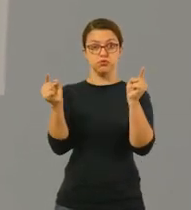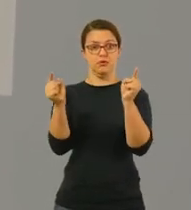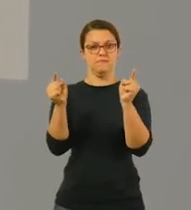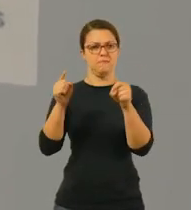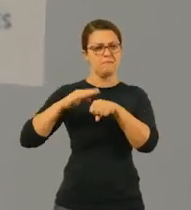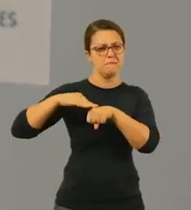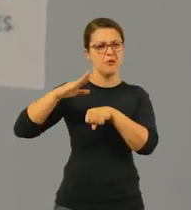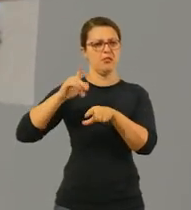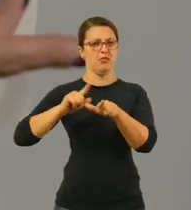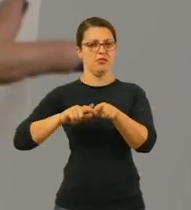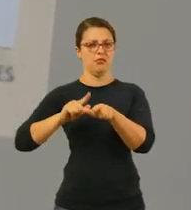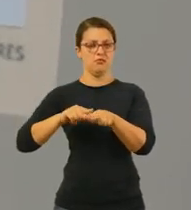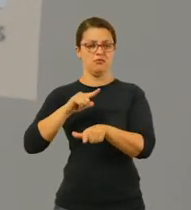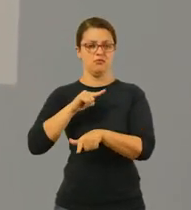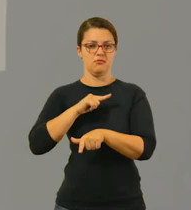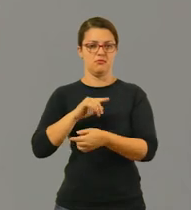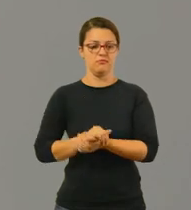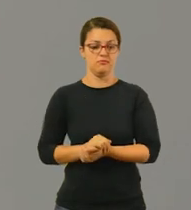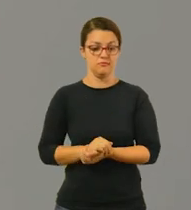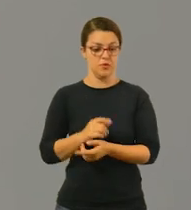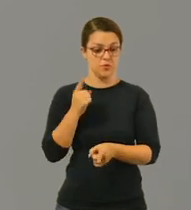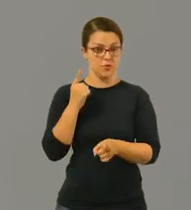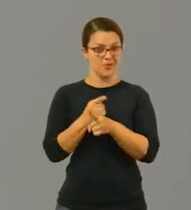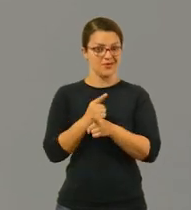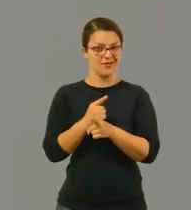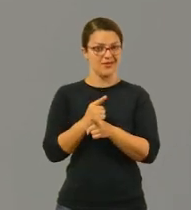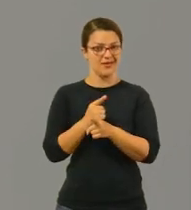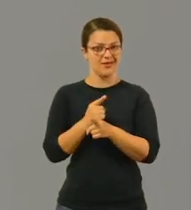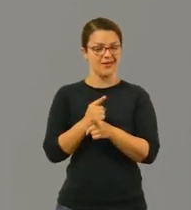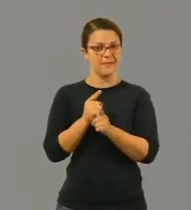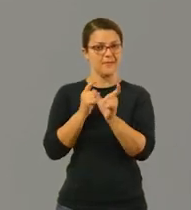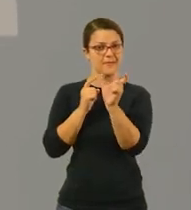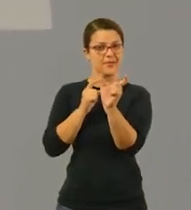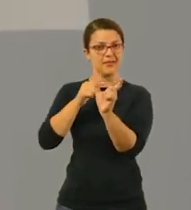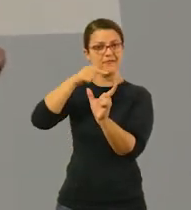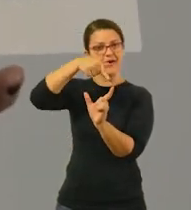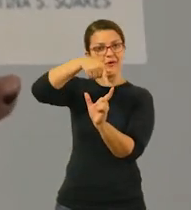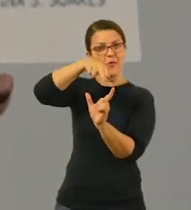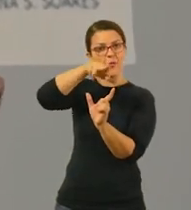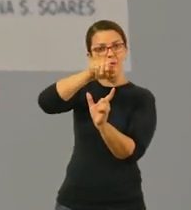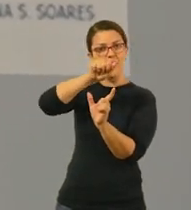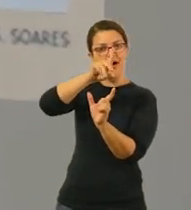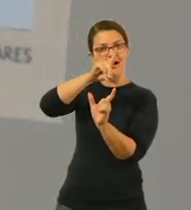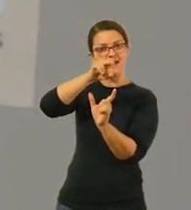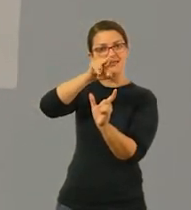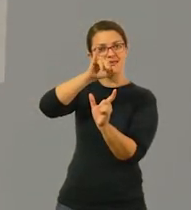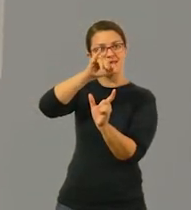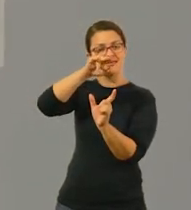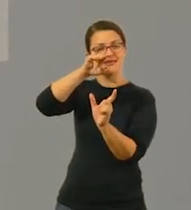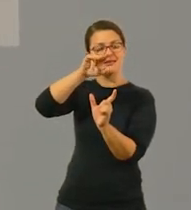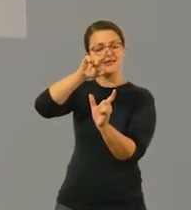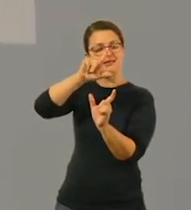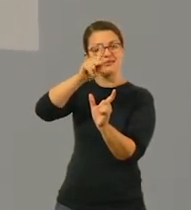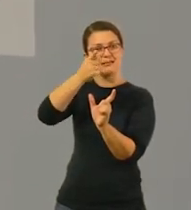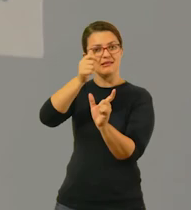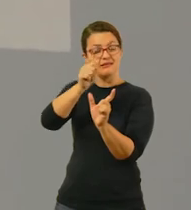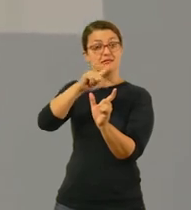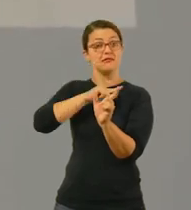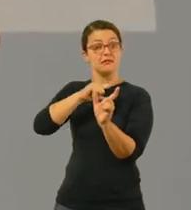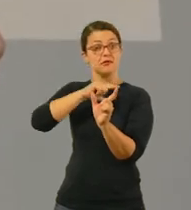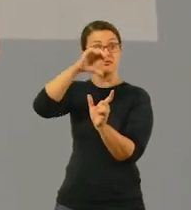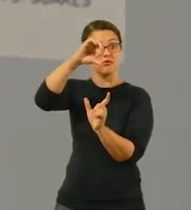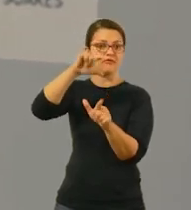a palavra que tem mais letras. Eu descobri que é a quadrilha, que tem 9 letras. E também as